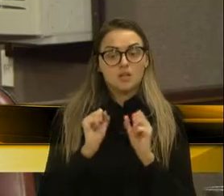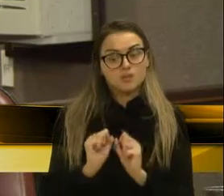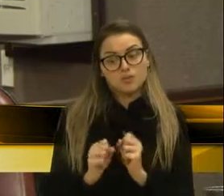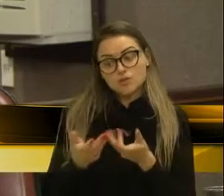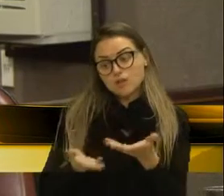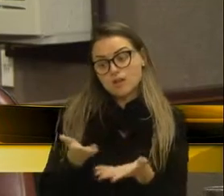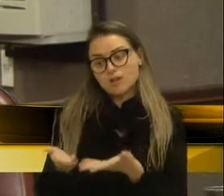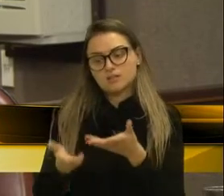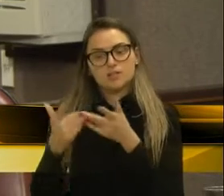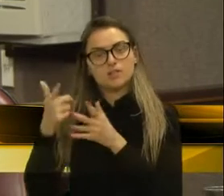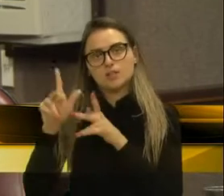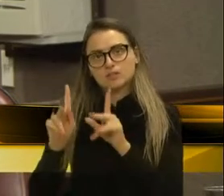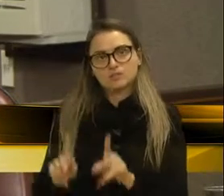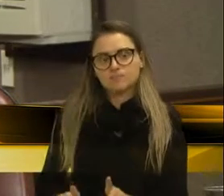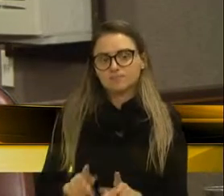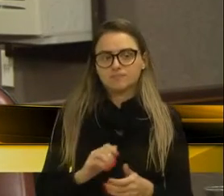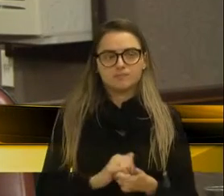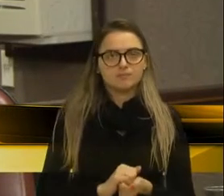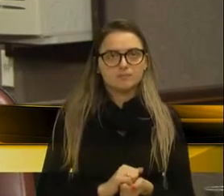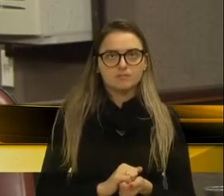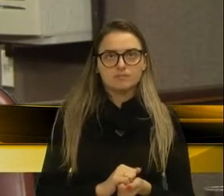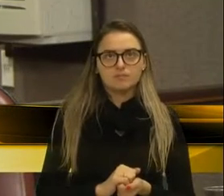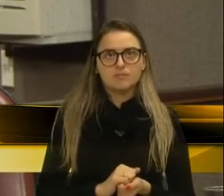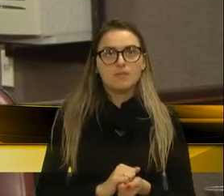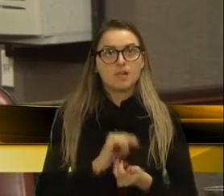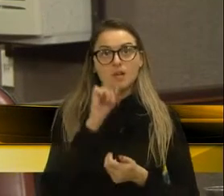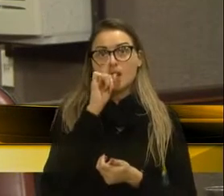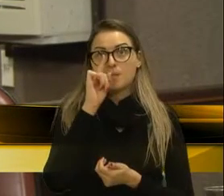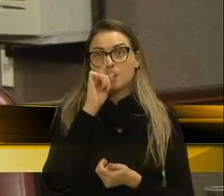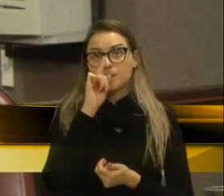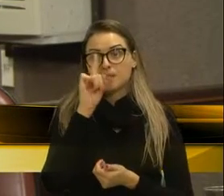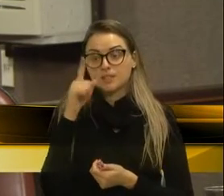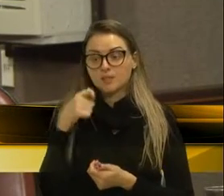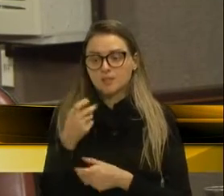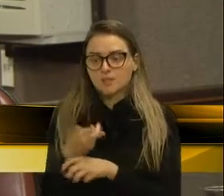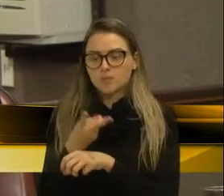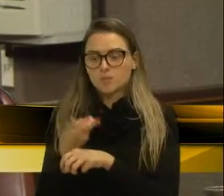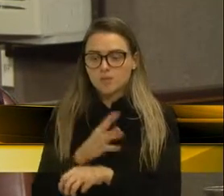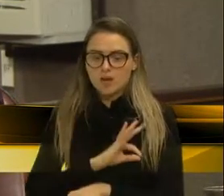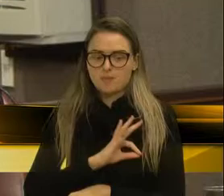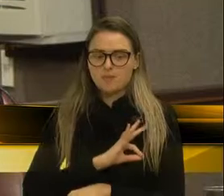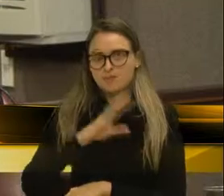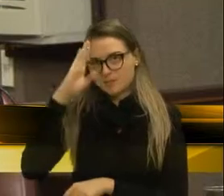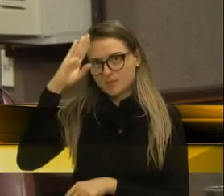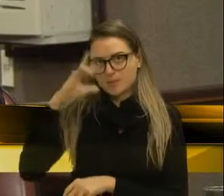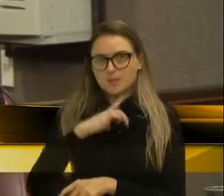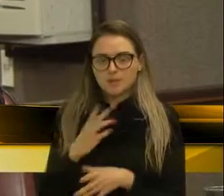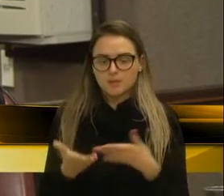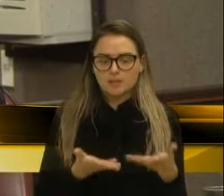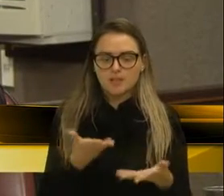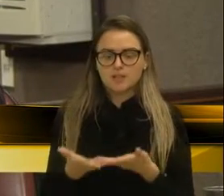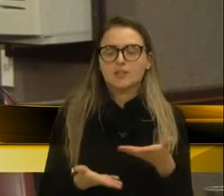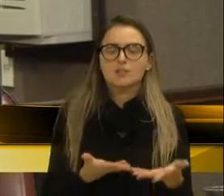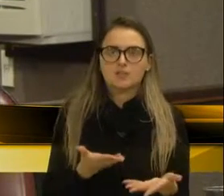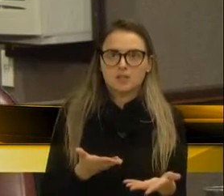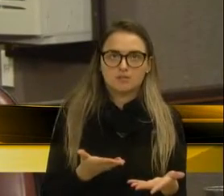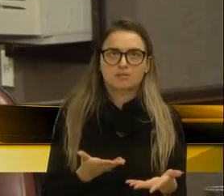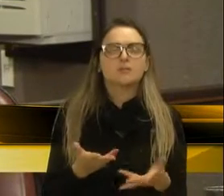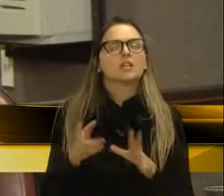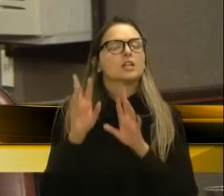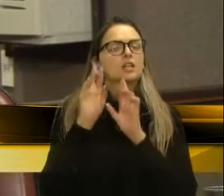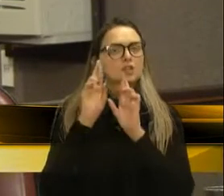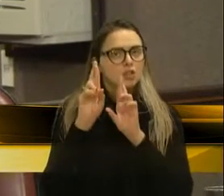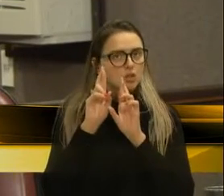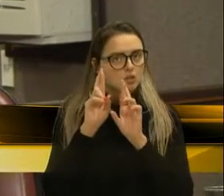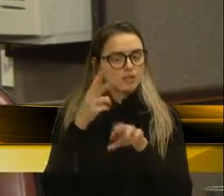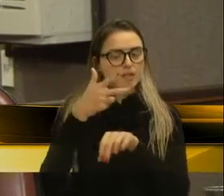a população. A mãe não precisaria procurar a brigada militar para ser atendida. Então, eu espero que as câmeras